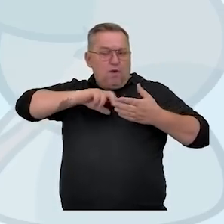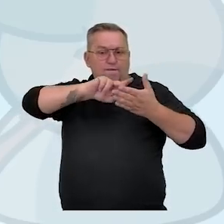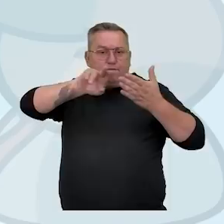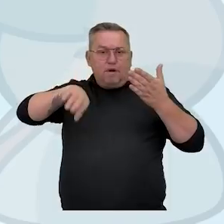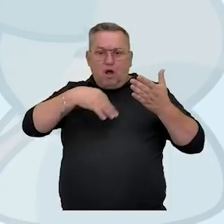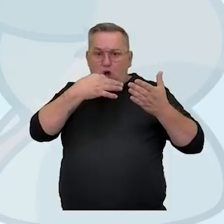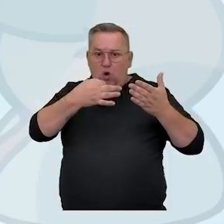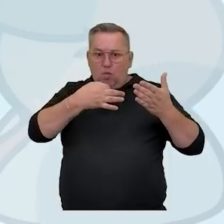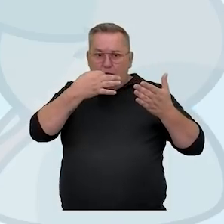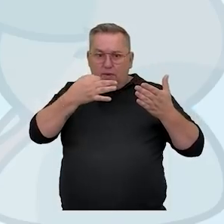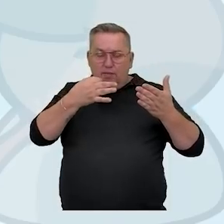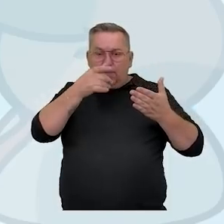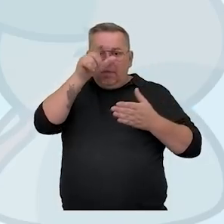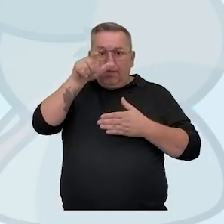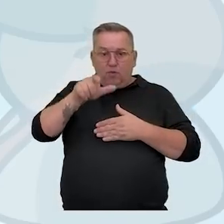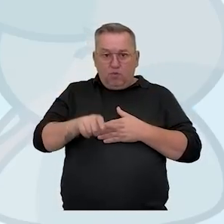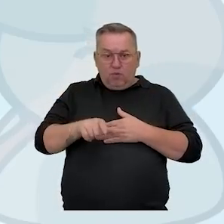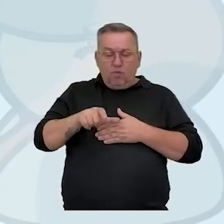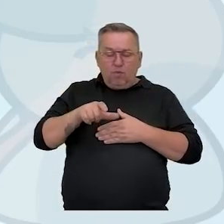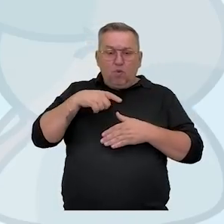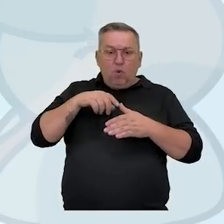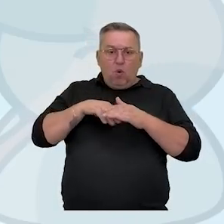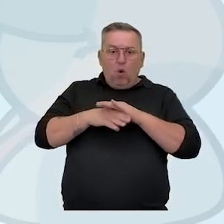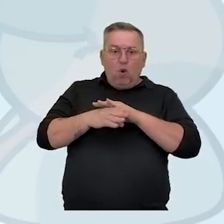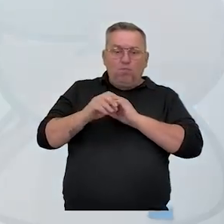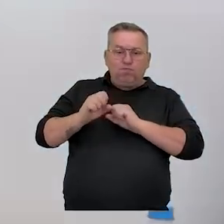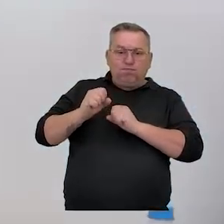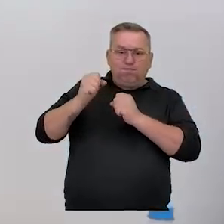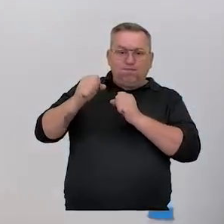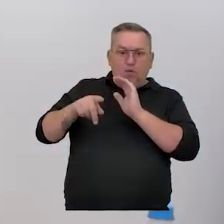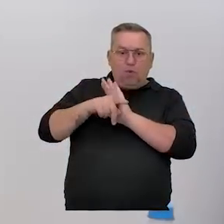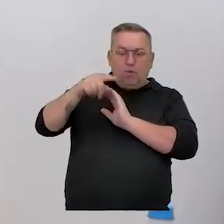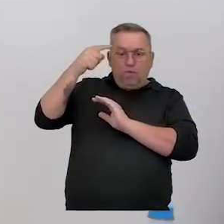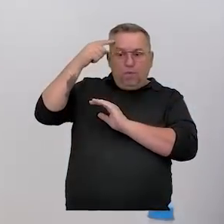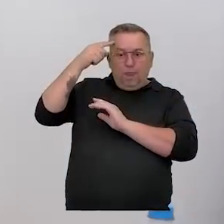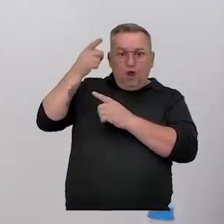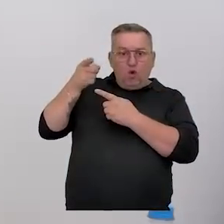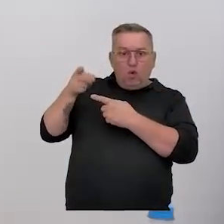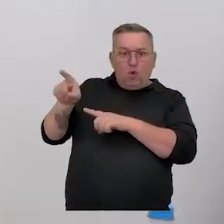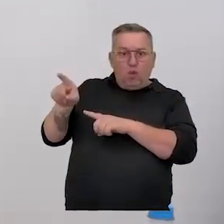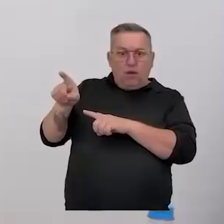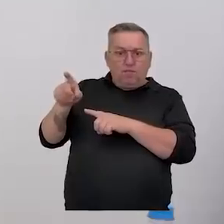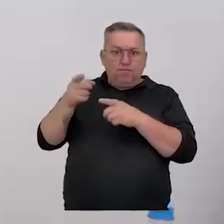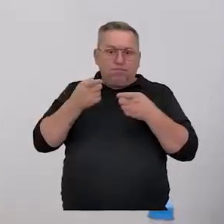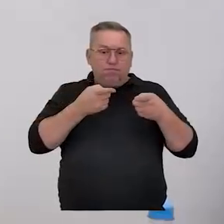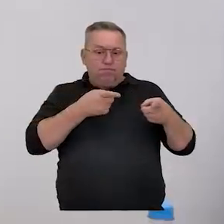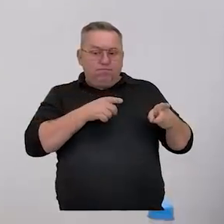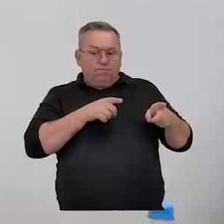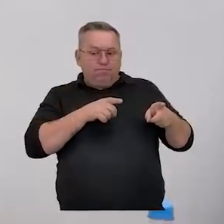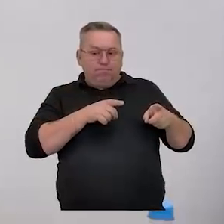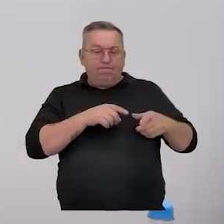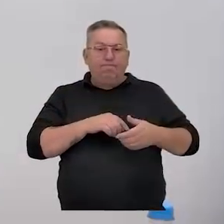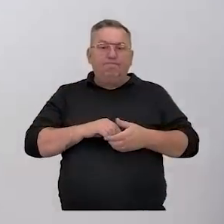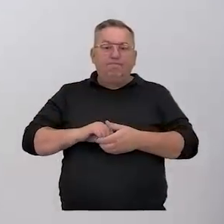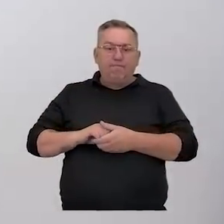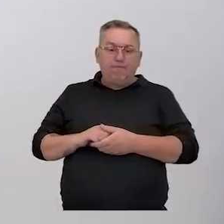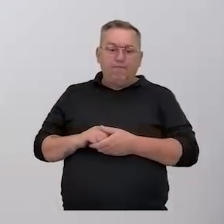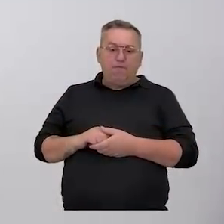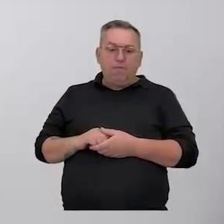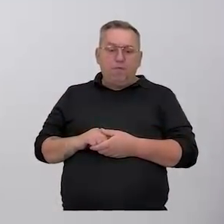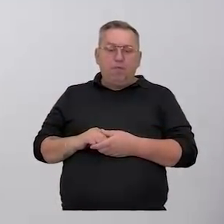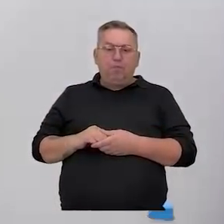que é subjetivo é pessoal, aquilo que eu penso a partir das minhas experiências, tá bom? Depois temos gênero